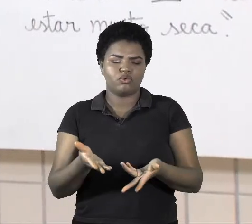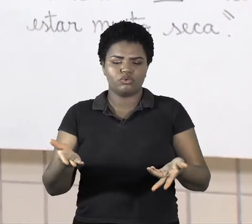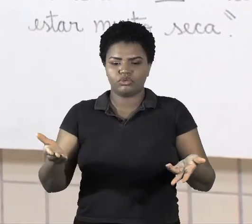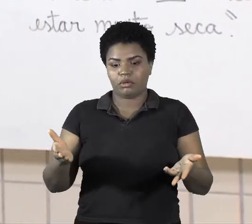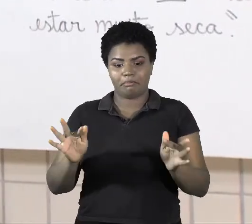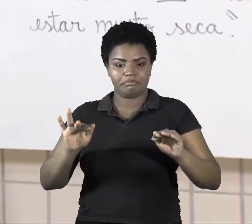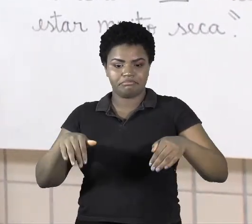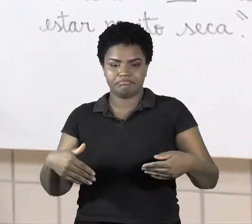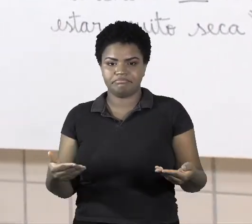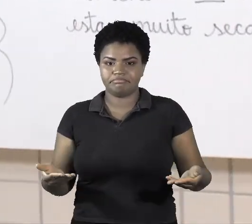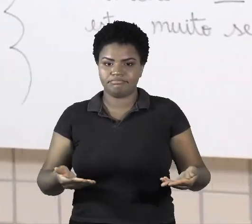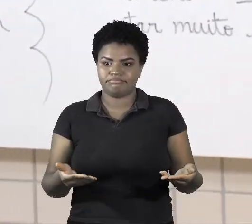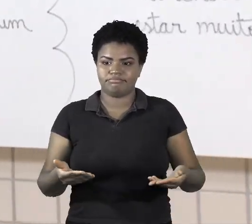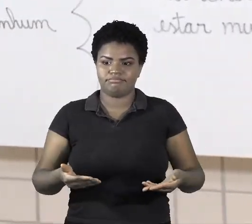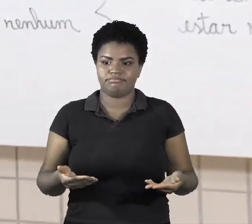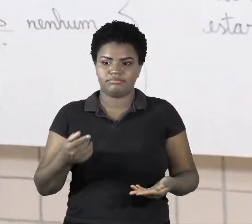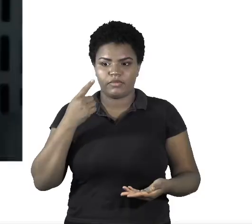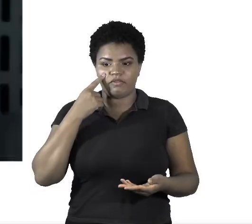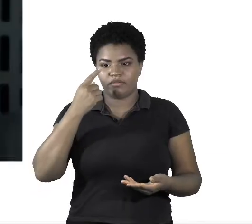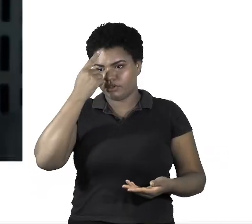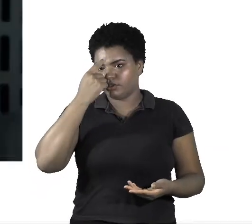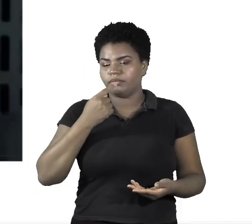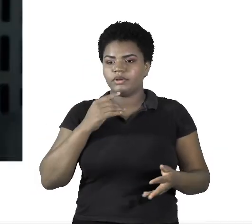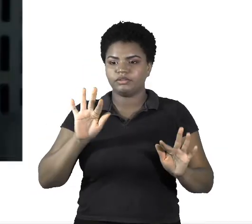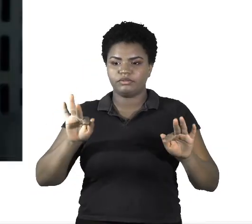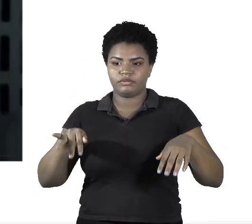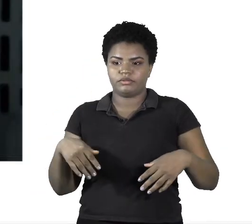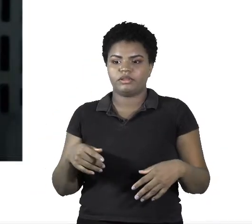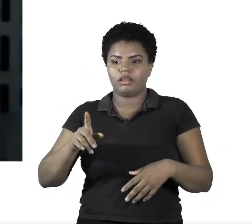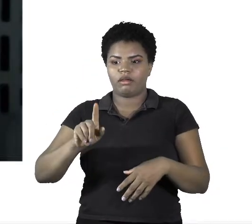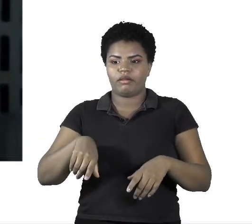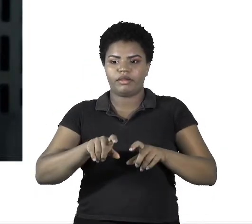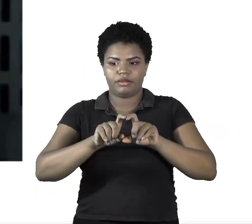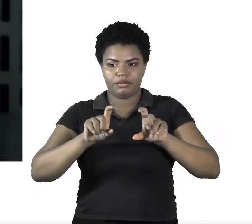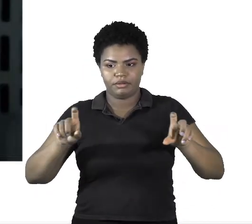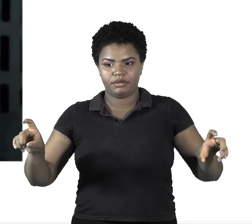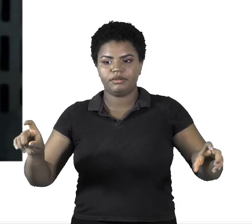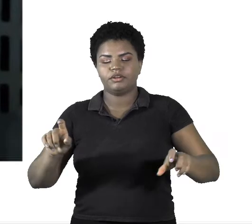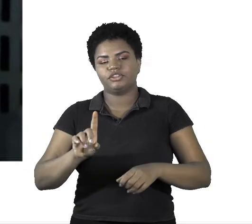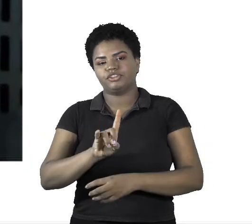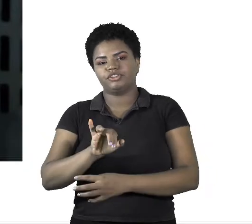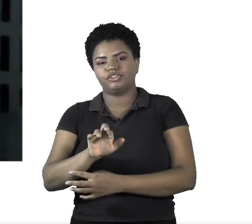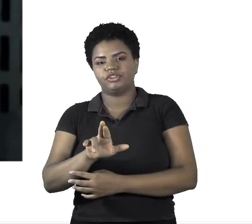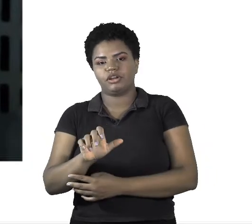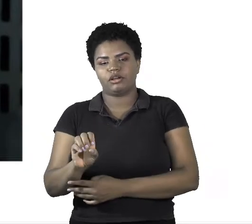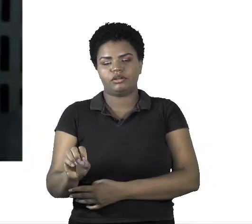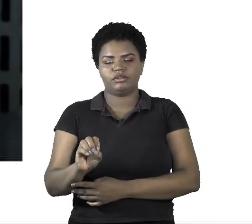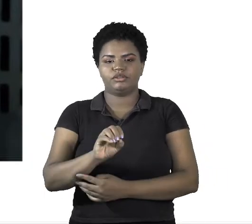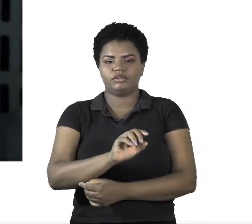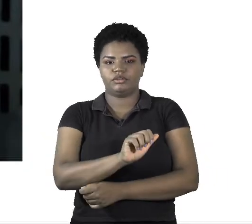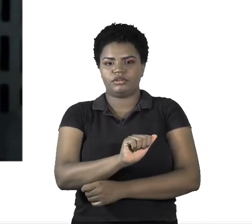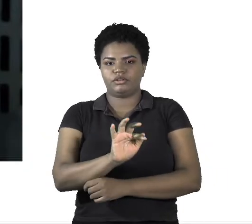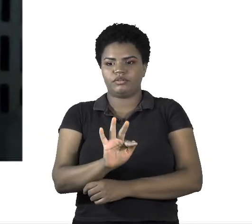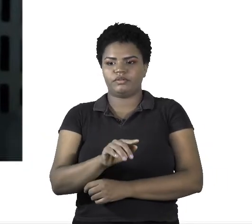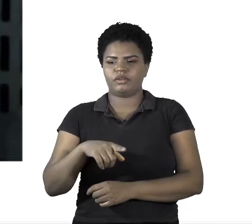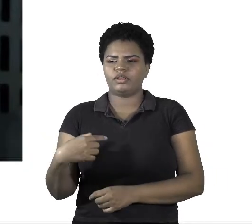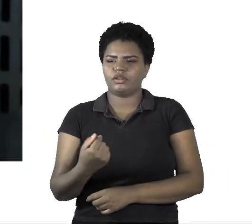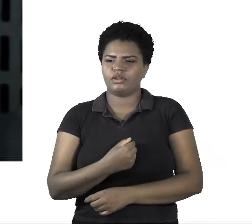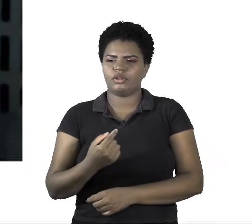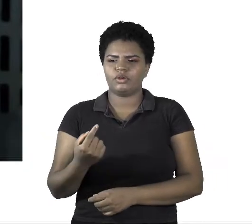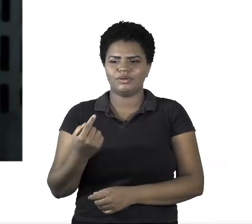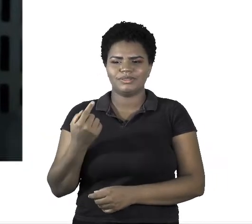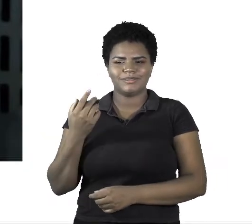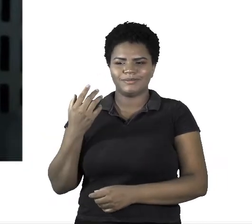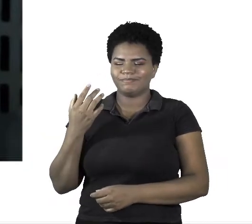aqui. Vejam aqui a nossa imagem final, que também é um trechinho lá do diário de Anne Frank. A gente não faz ideia de